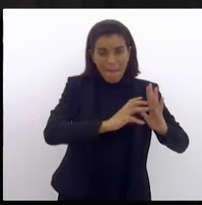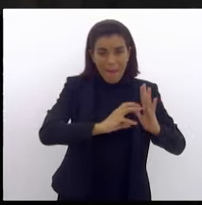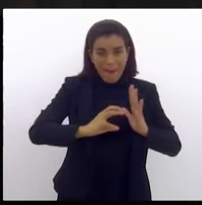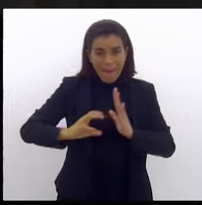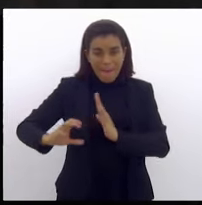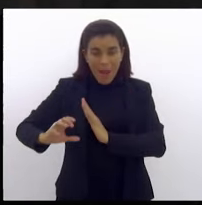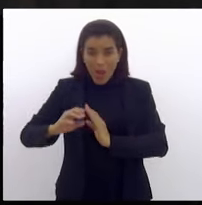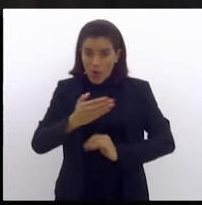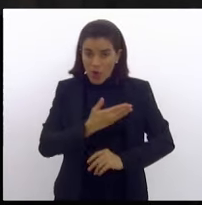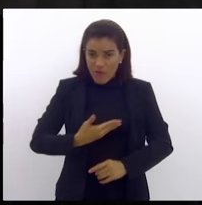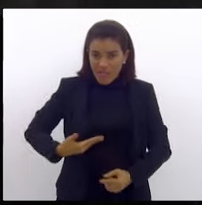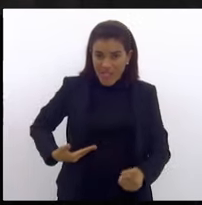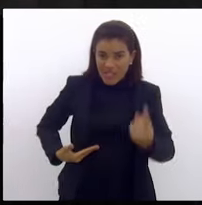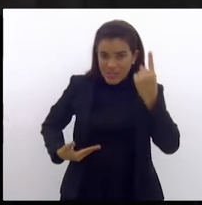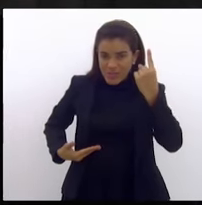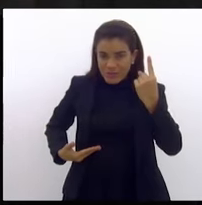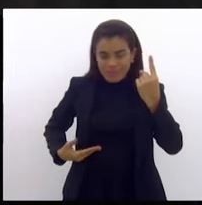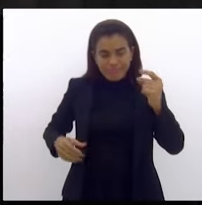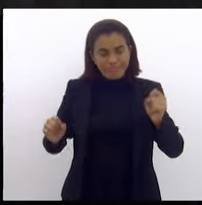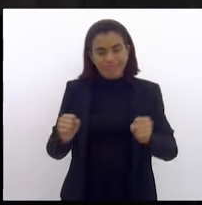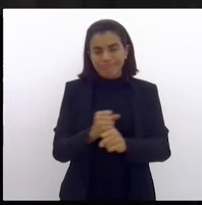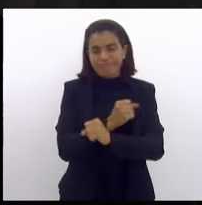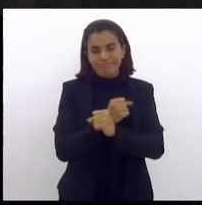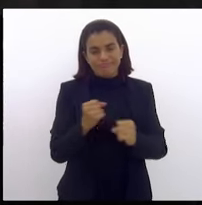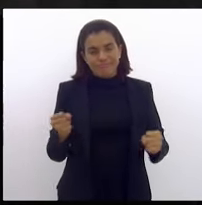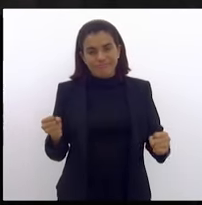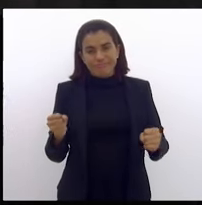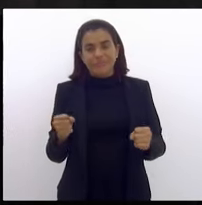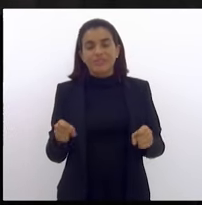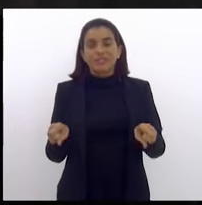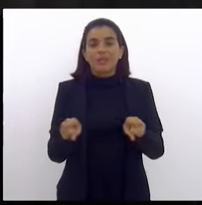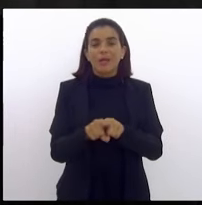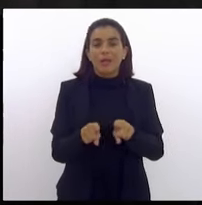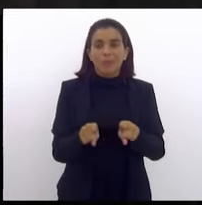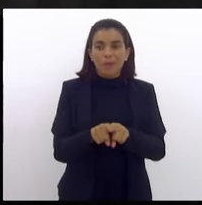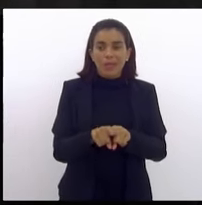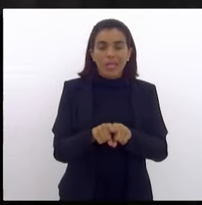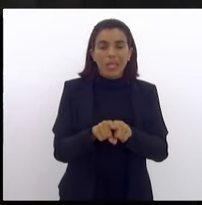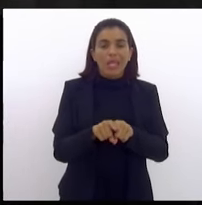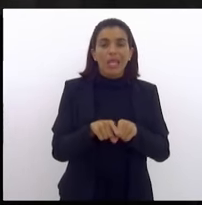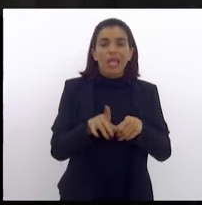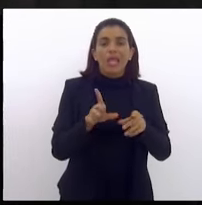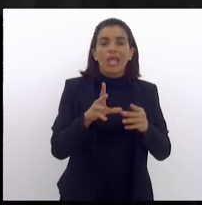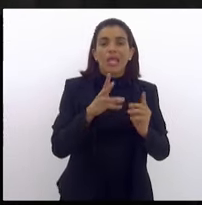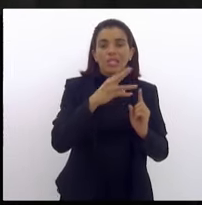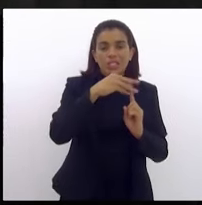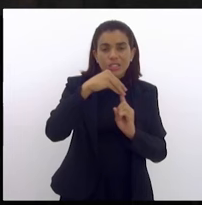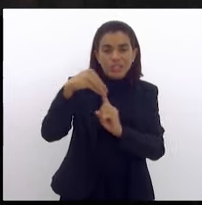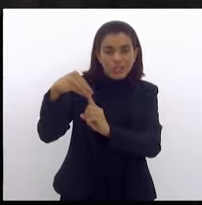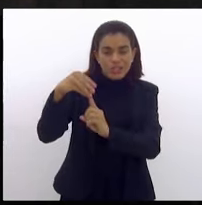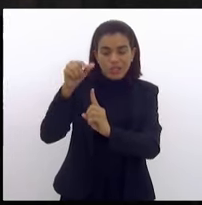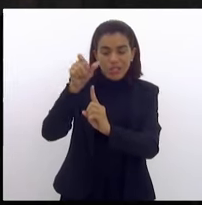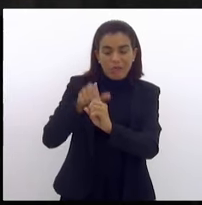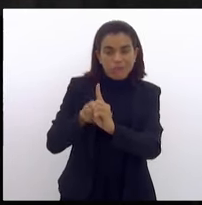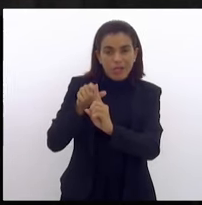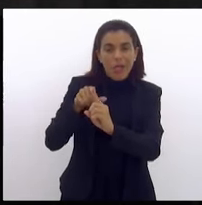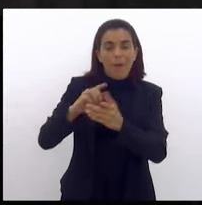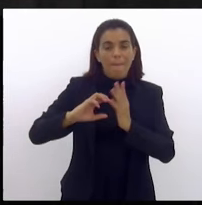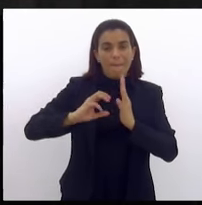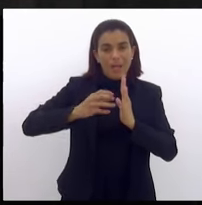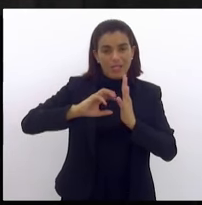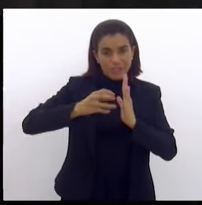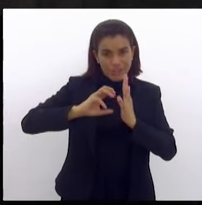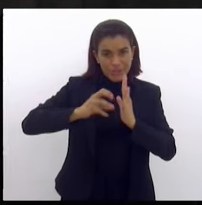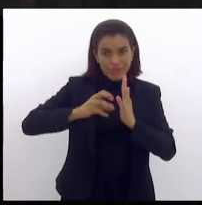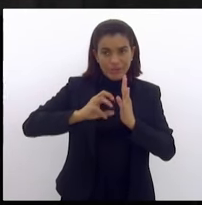governar sozinho. E, além do mais, indicar para governo, o partido indicar